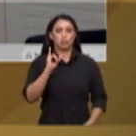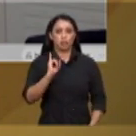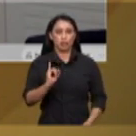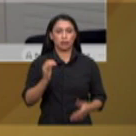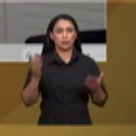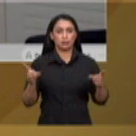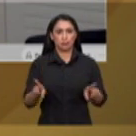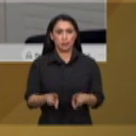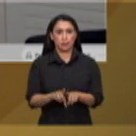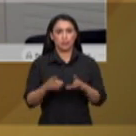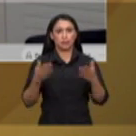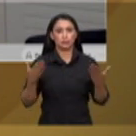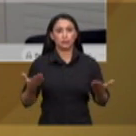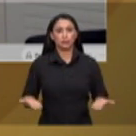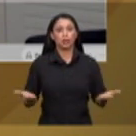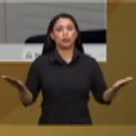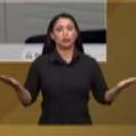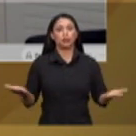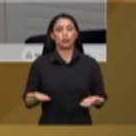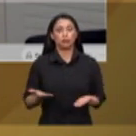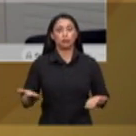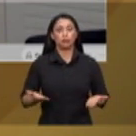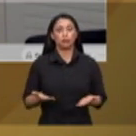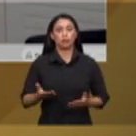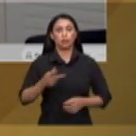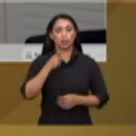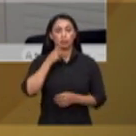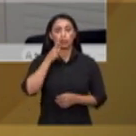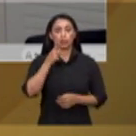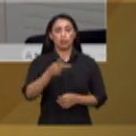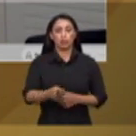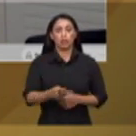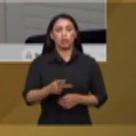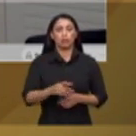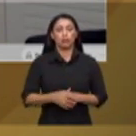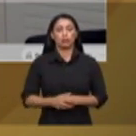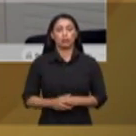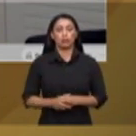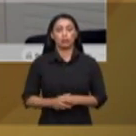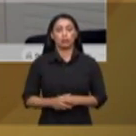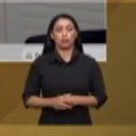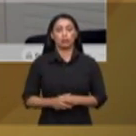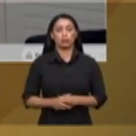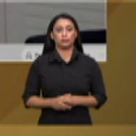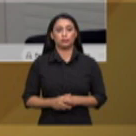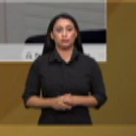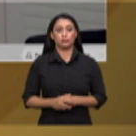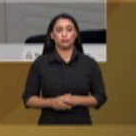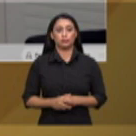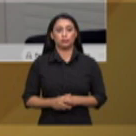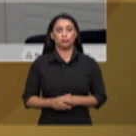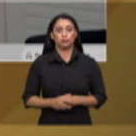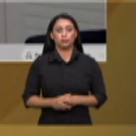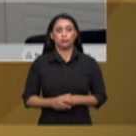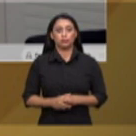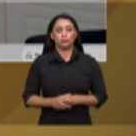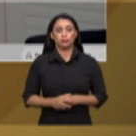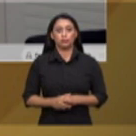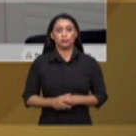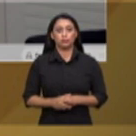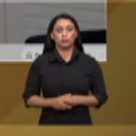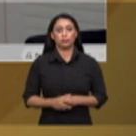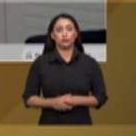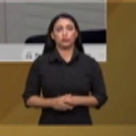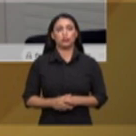4986. Concedo, então, a palavra pela ordem ao interessado presidente da República, ministro José